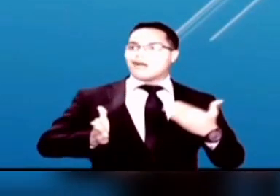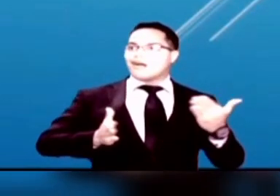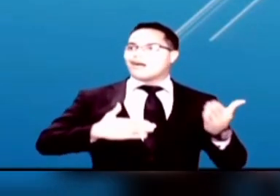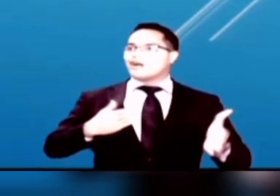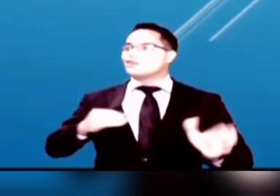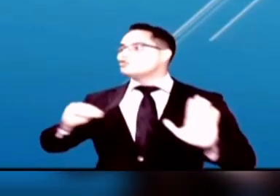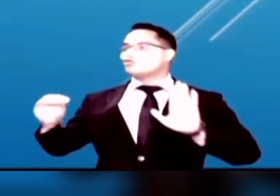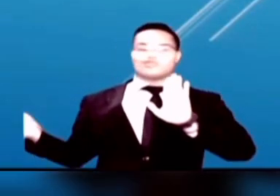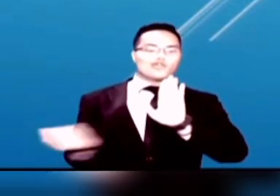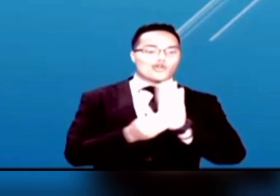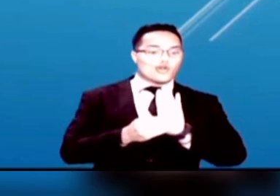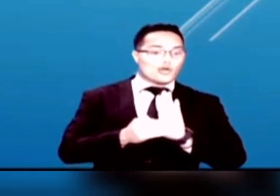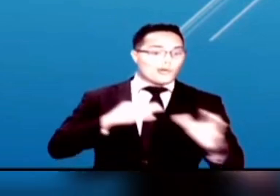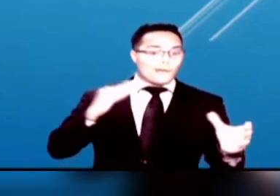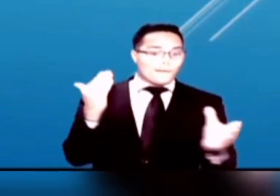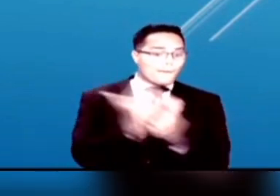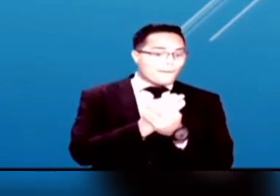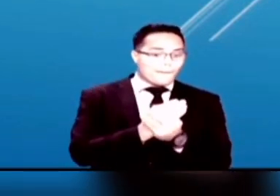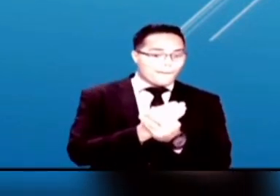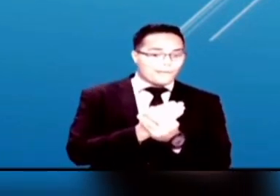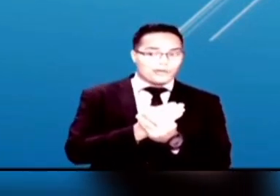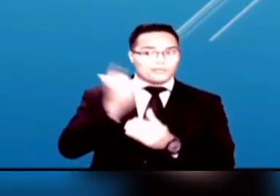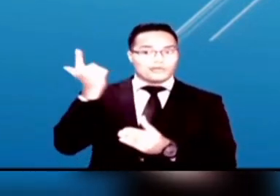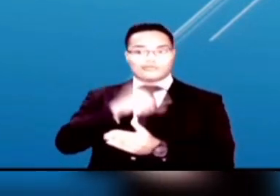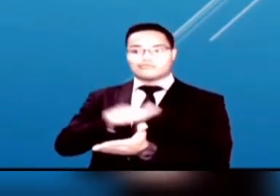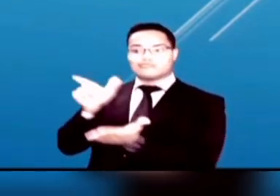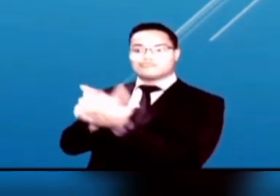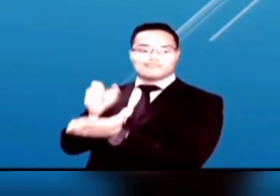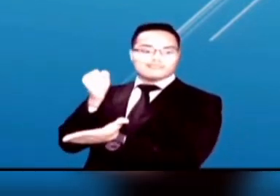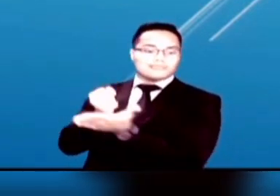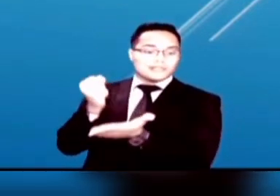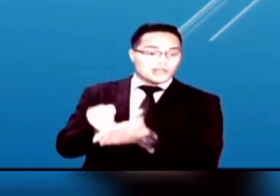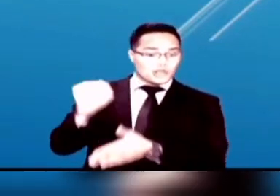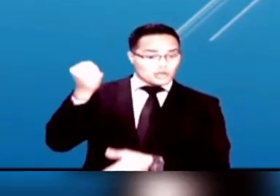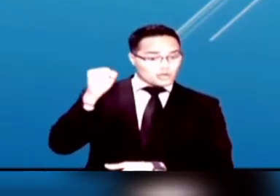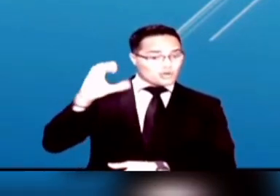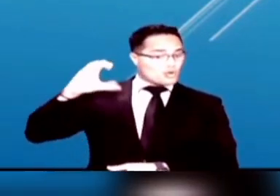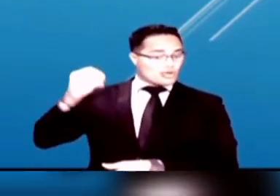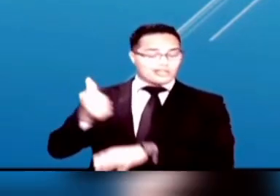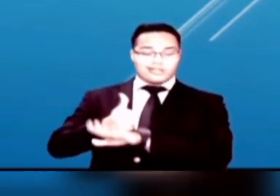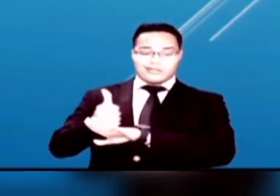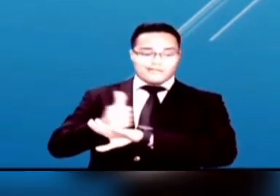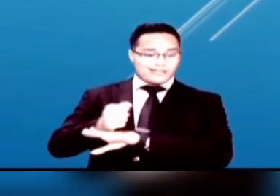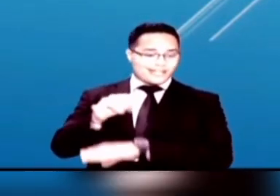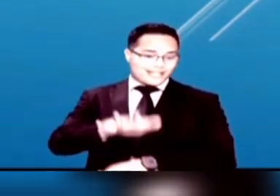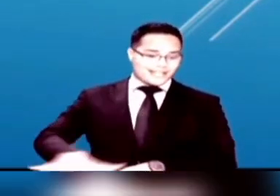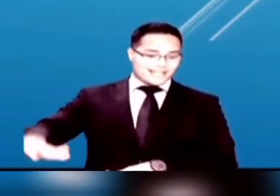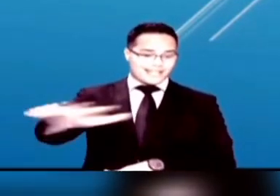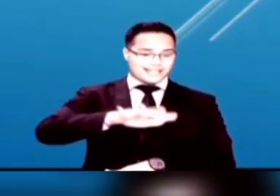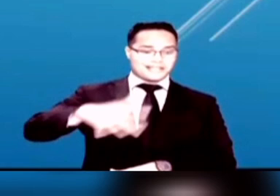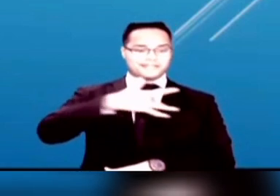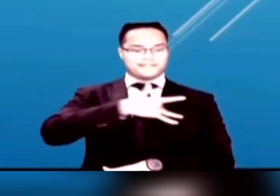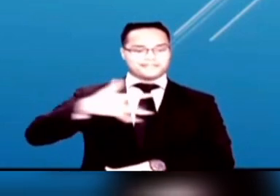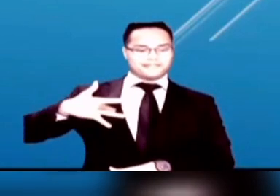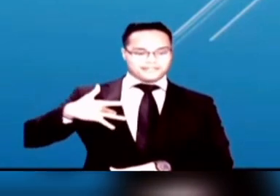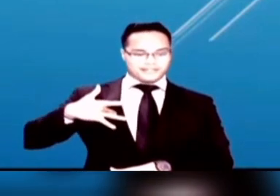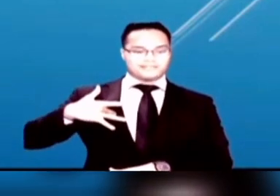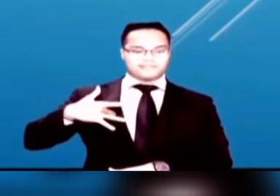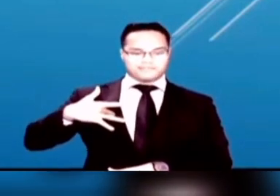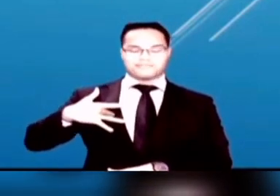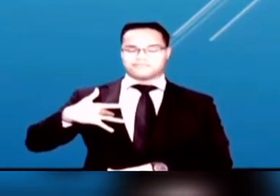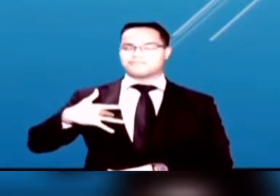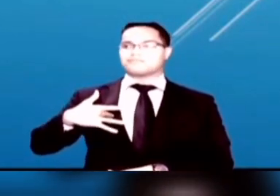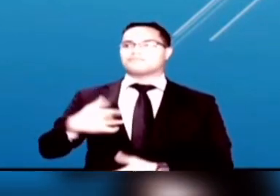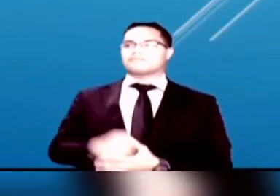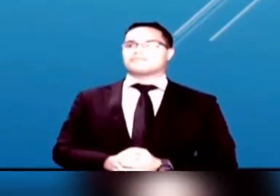seletivo para contratação imediata de 80 profissionais de saúde para atuarem na área